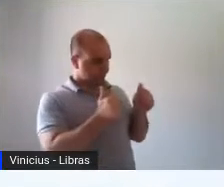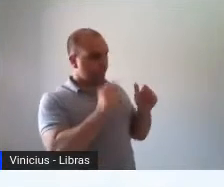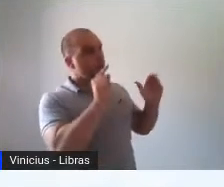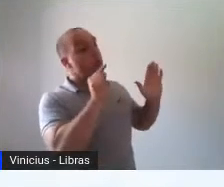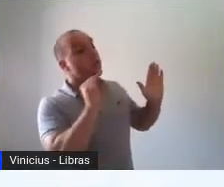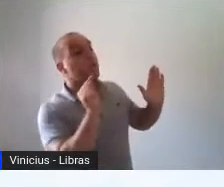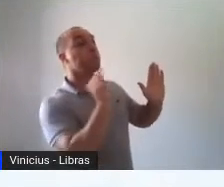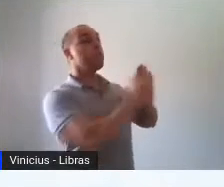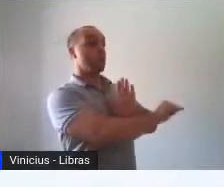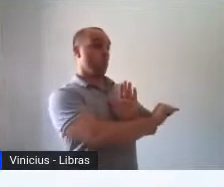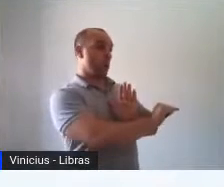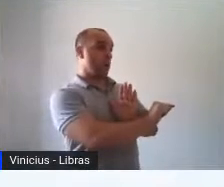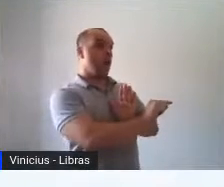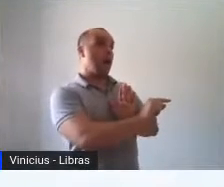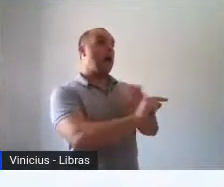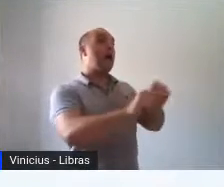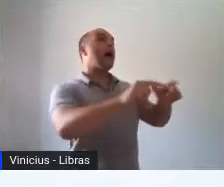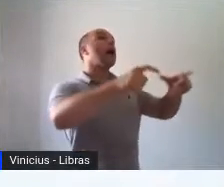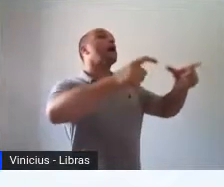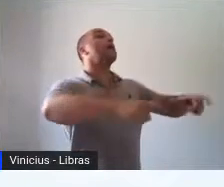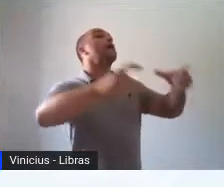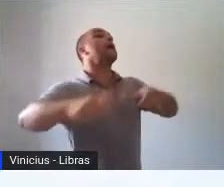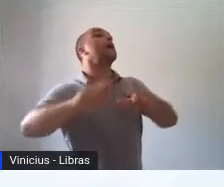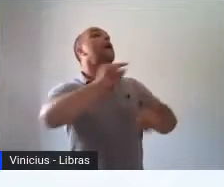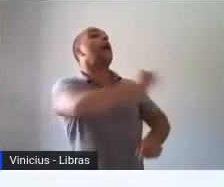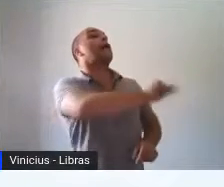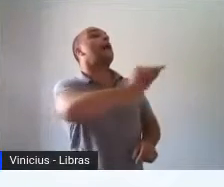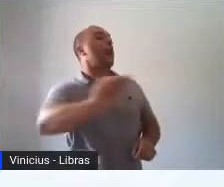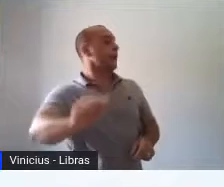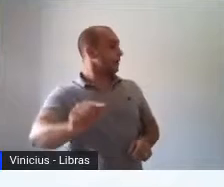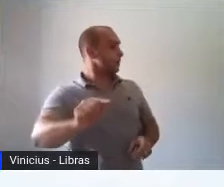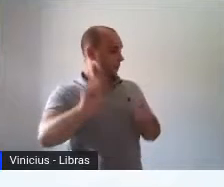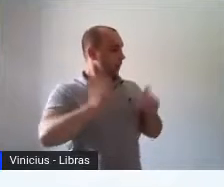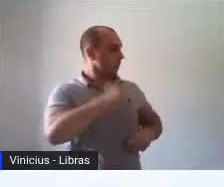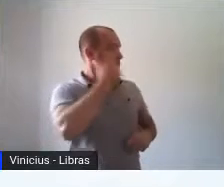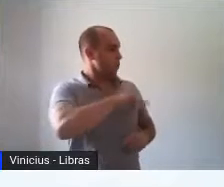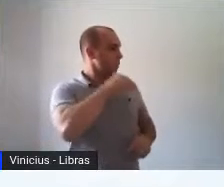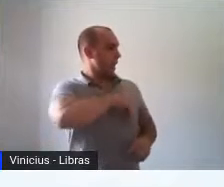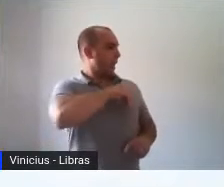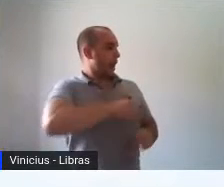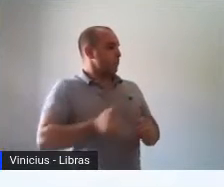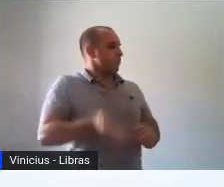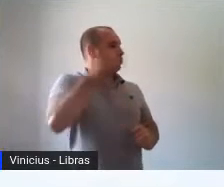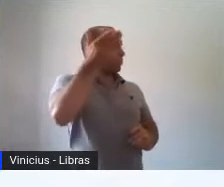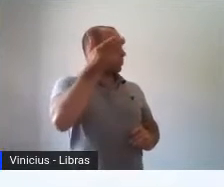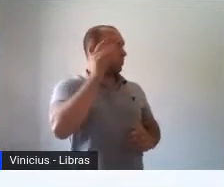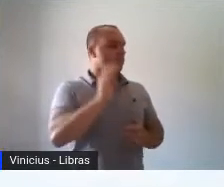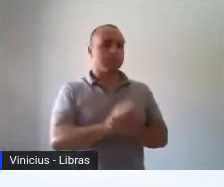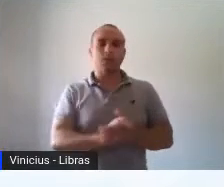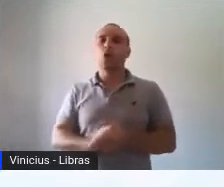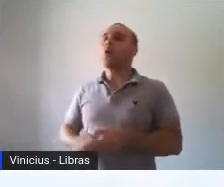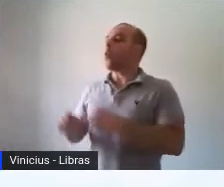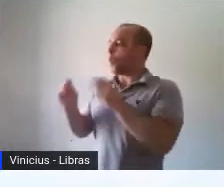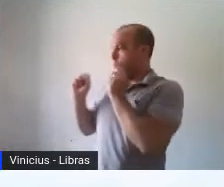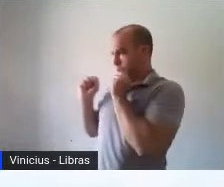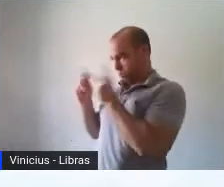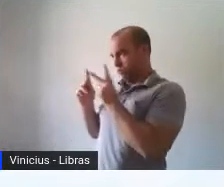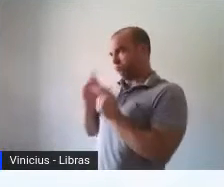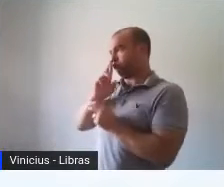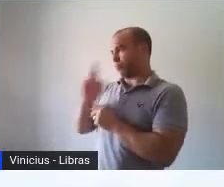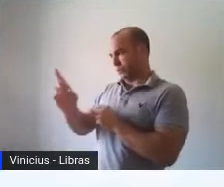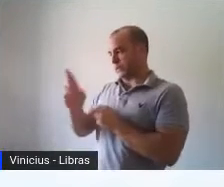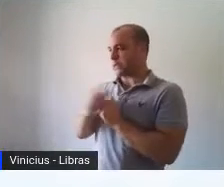por esse piso, por favor. Isso é uma questão importante. O piso, a princípio, ele vale só para as